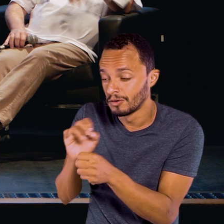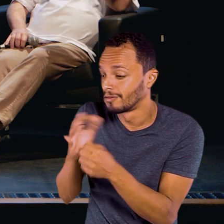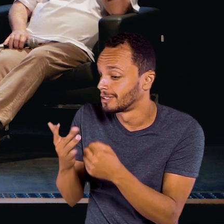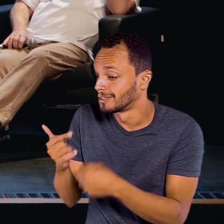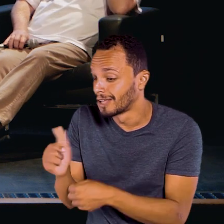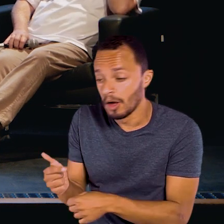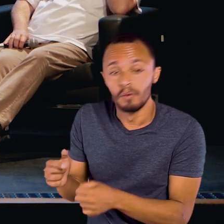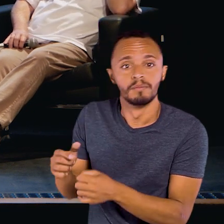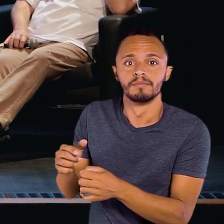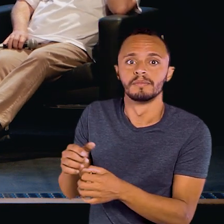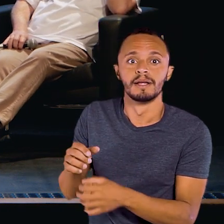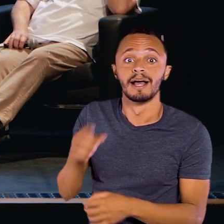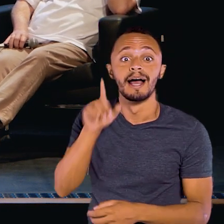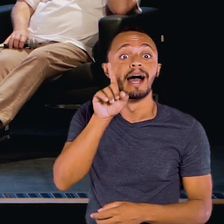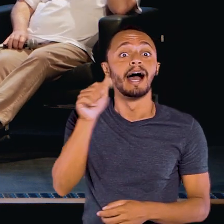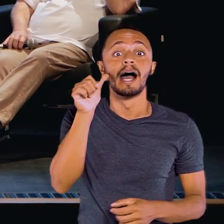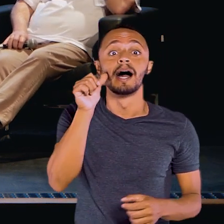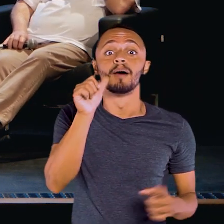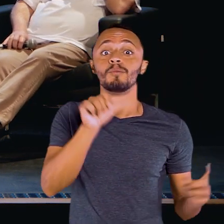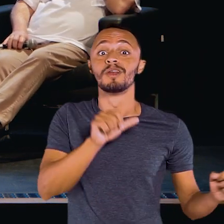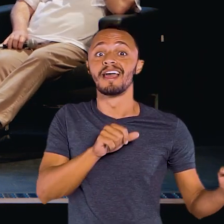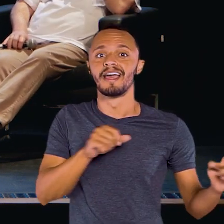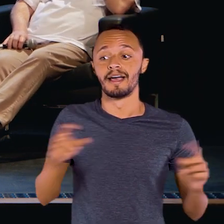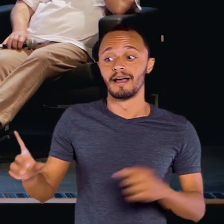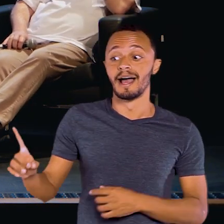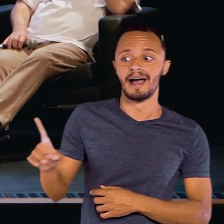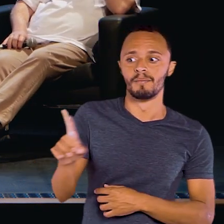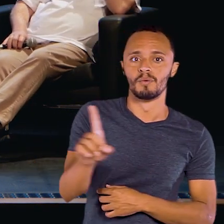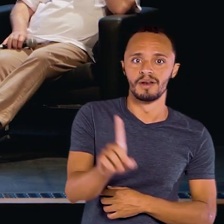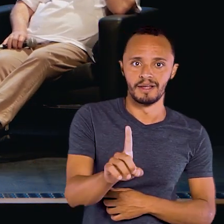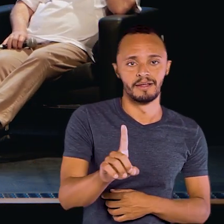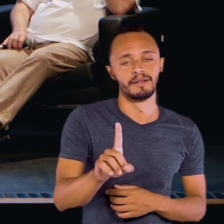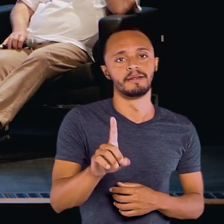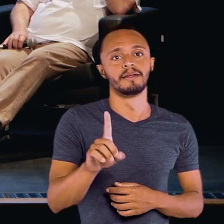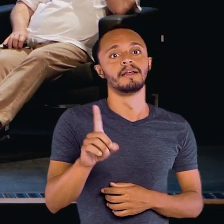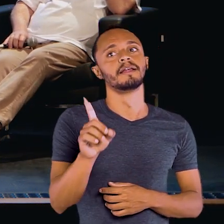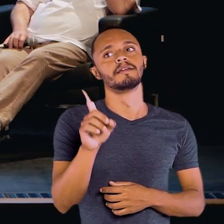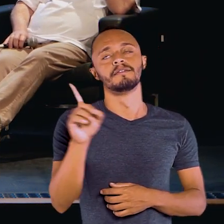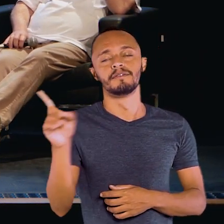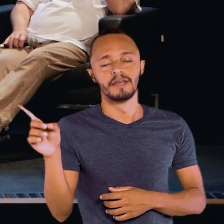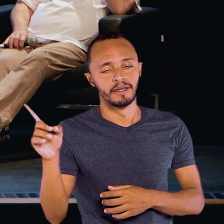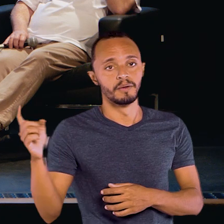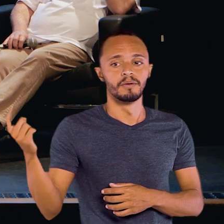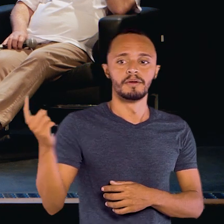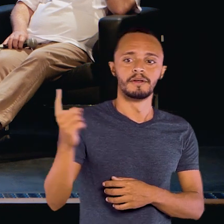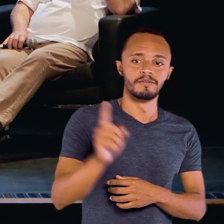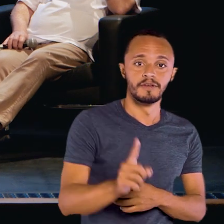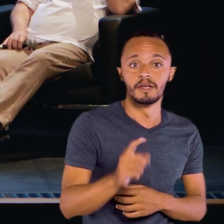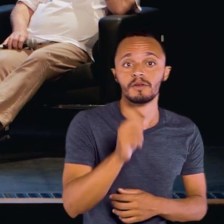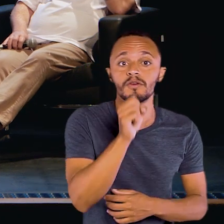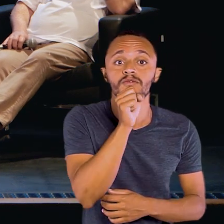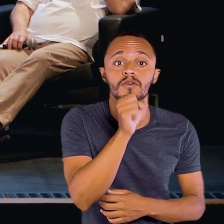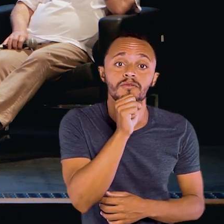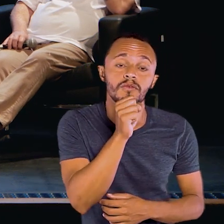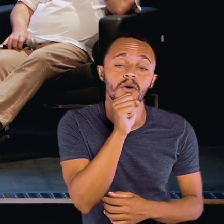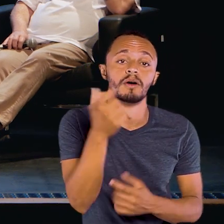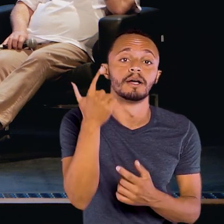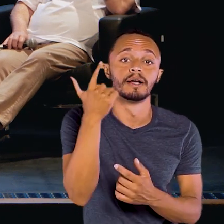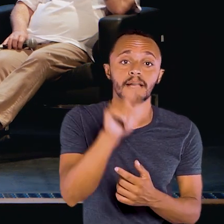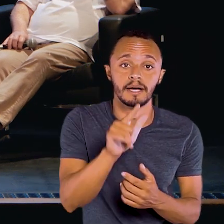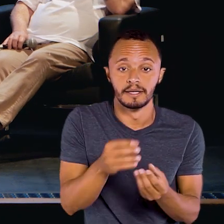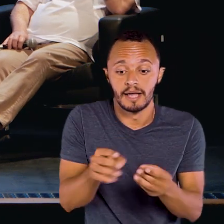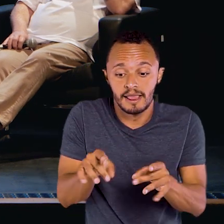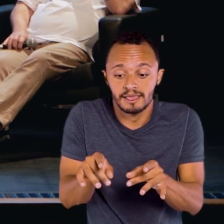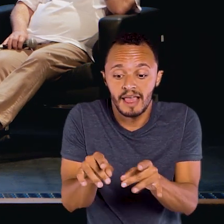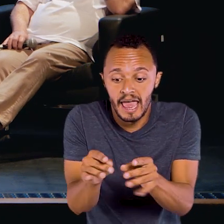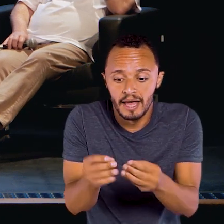Então, assim, é um incômodo, né? É a pandemia do samba, né? Pandemia do samba. E a outra coisa, essa questão da limpeza, né? Ela é justificativa para a